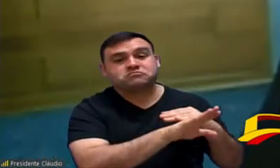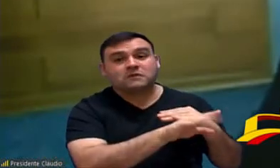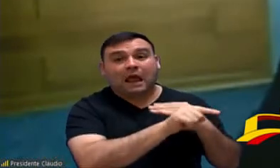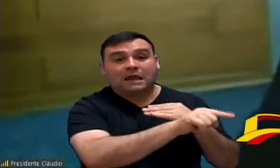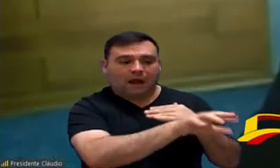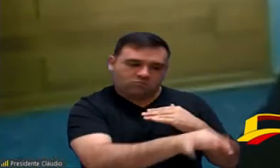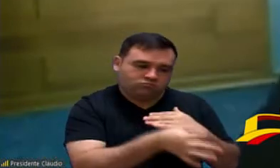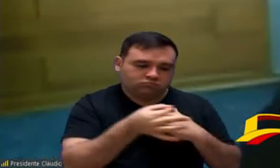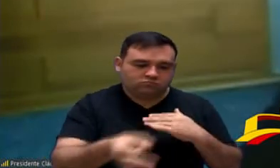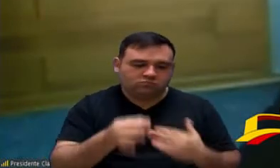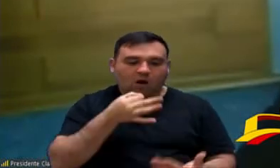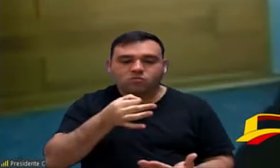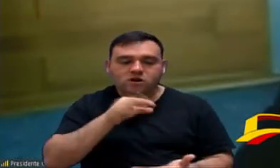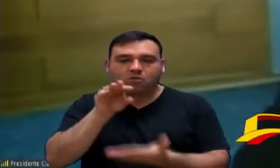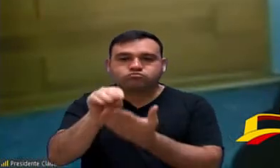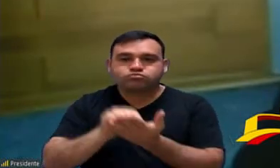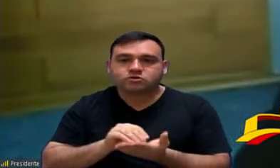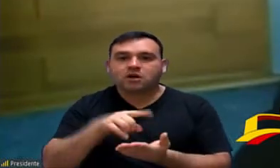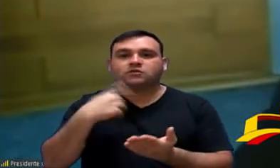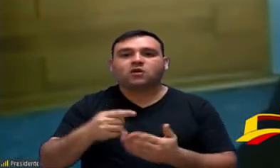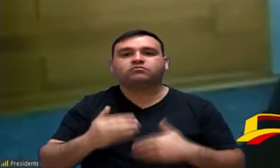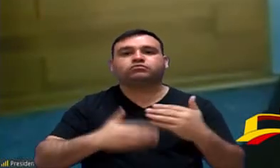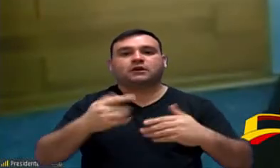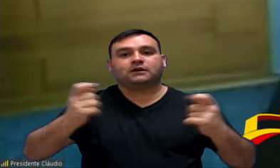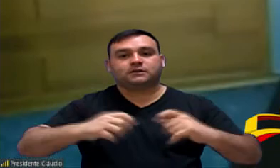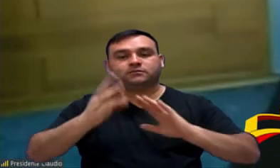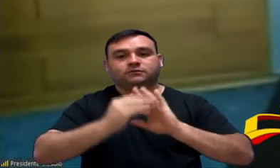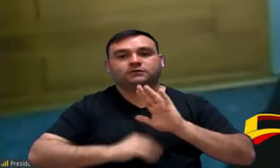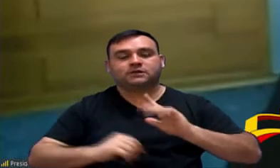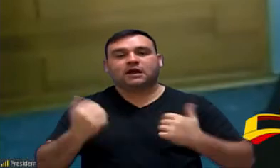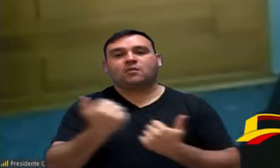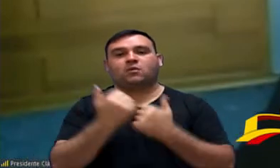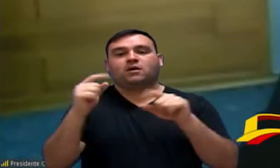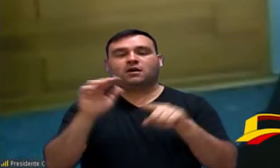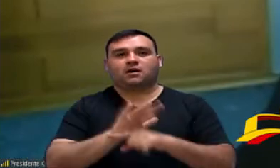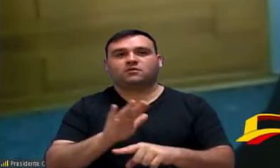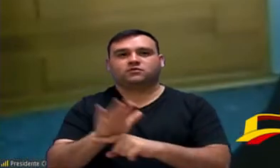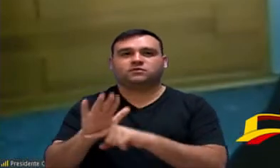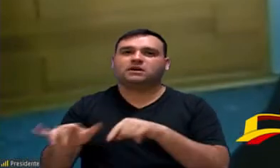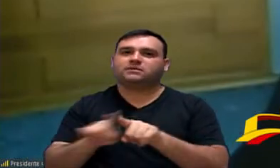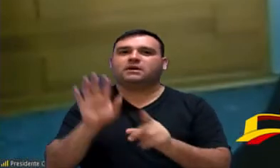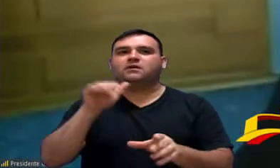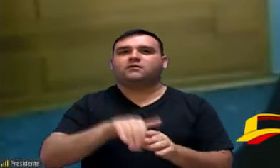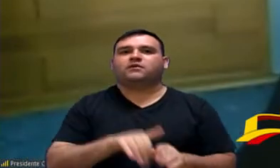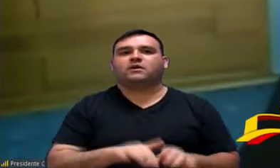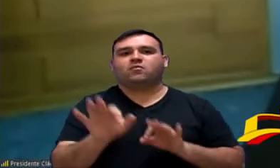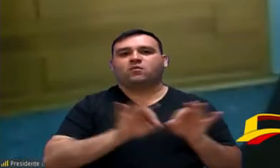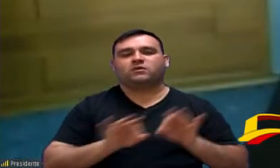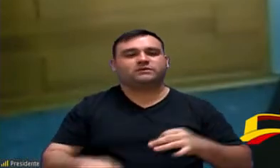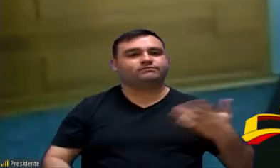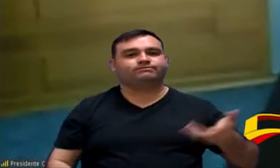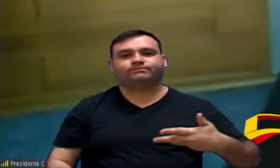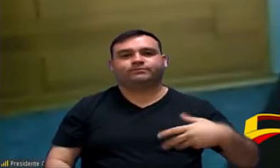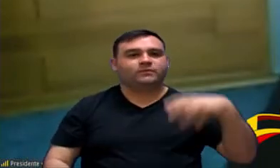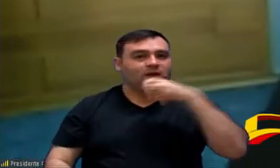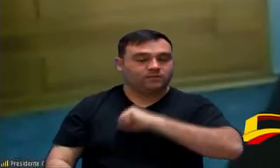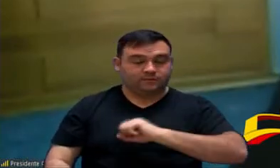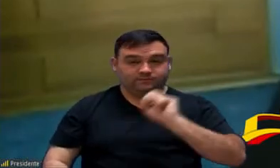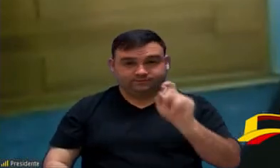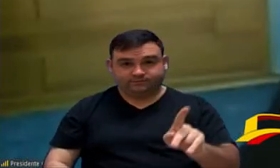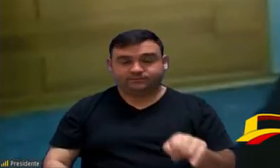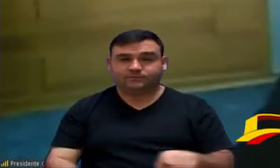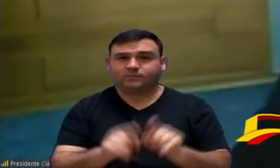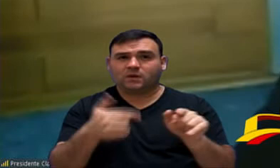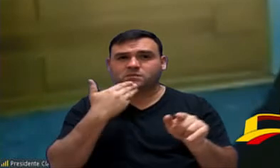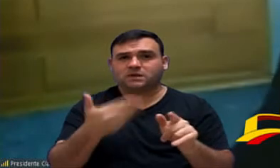parecer e nós possamos colocar e contribuir com a votação desse projeto o mais rápido possível. Então fica aqui um